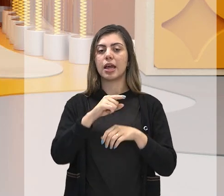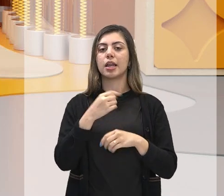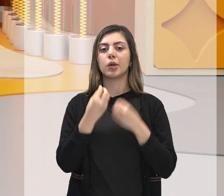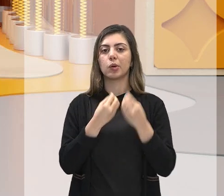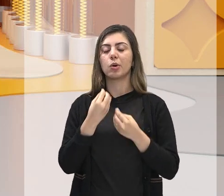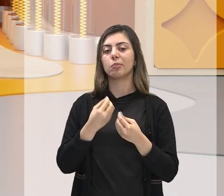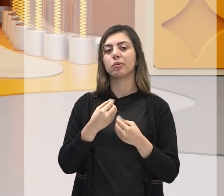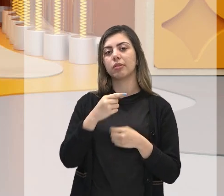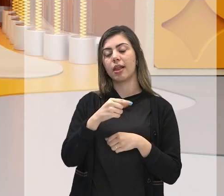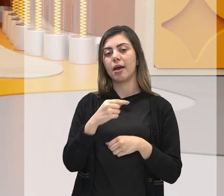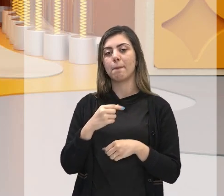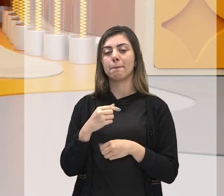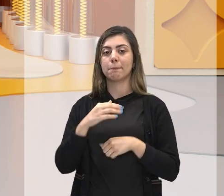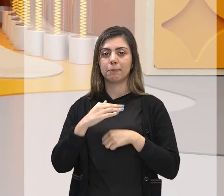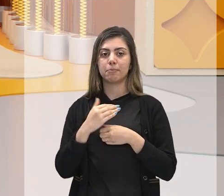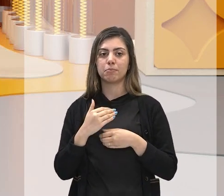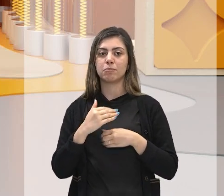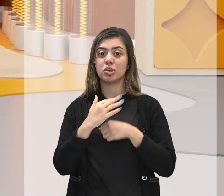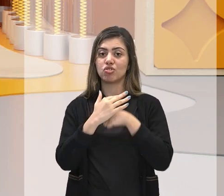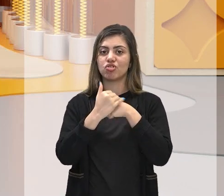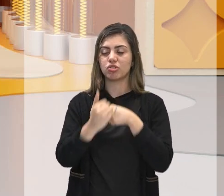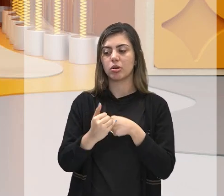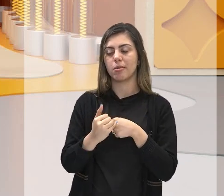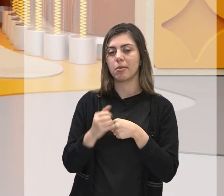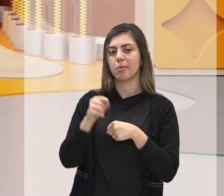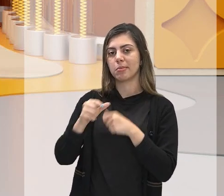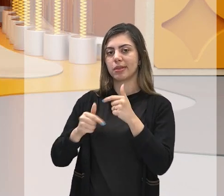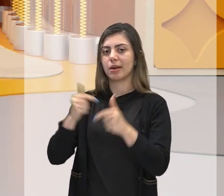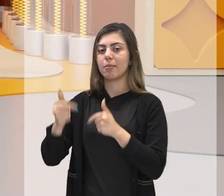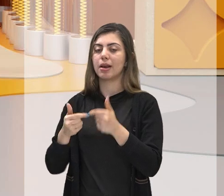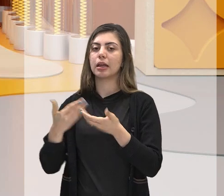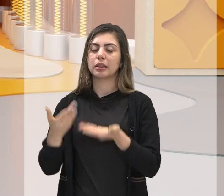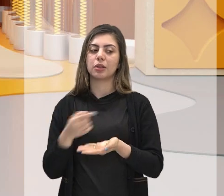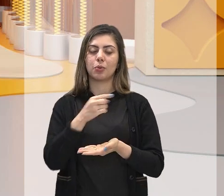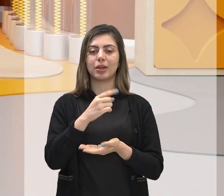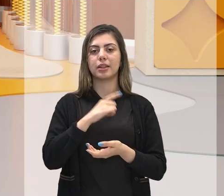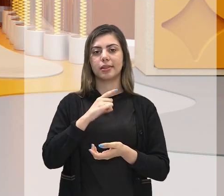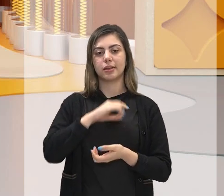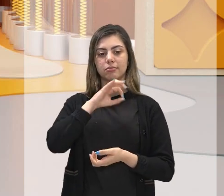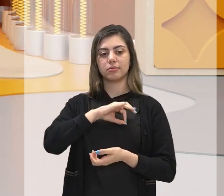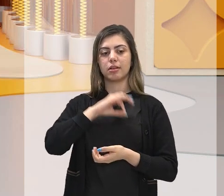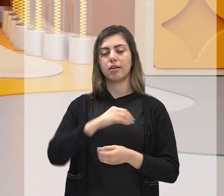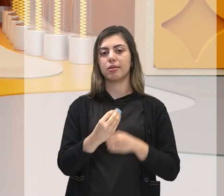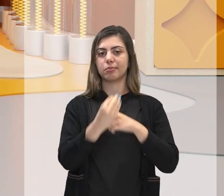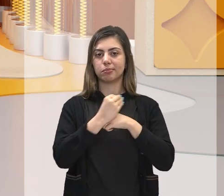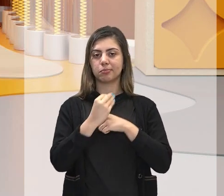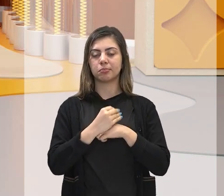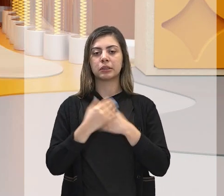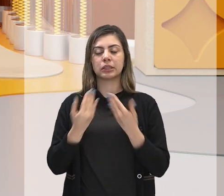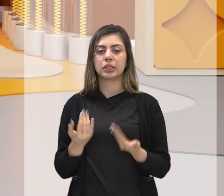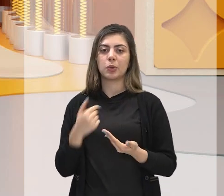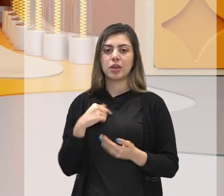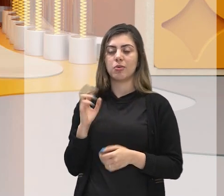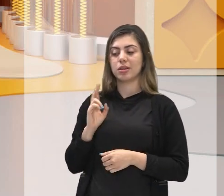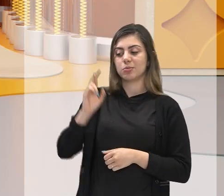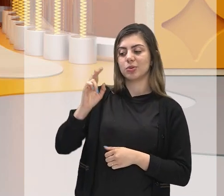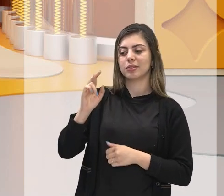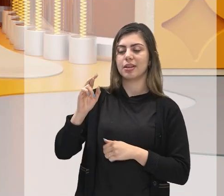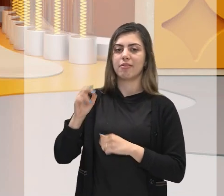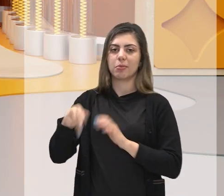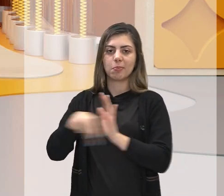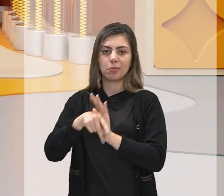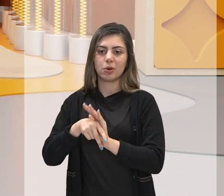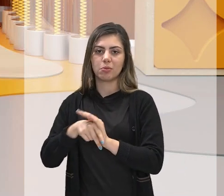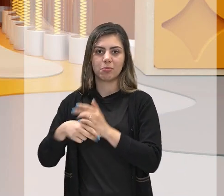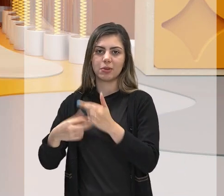essas máquinas, então eu recebo um salário em troca disso. Eu não sou mais o dono da produção, eu trabalho para o dono